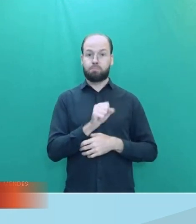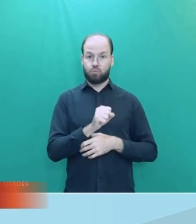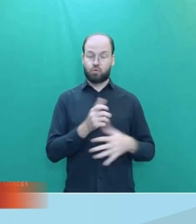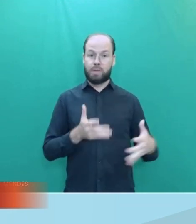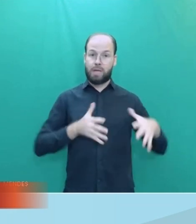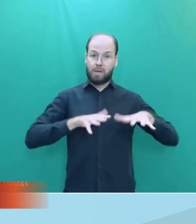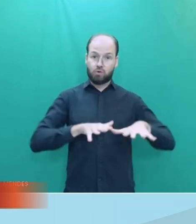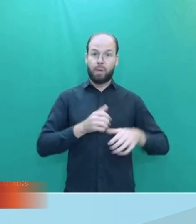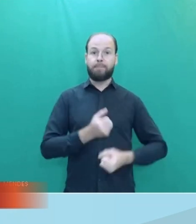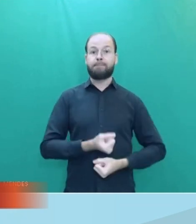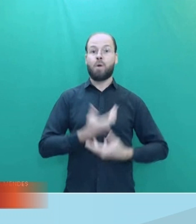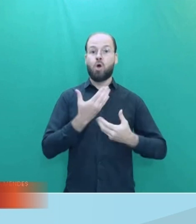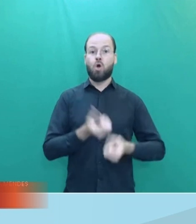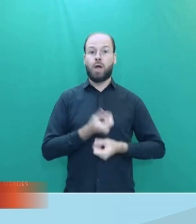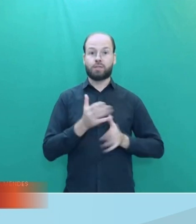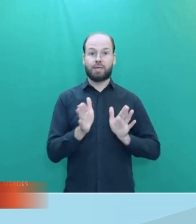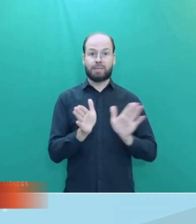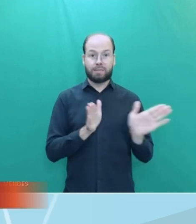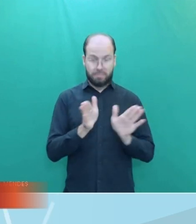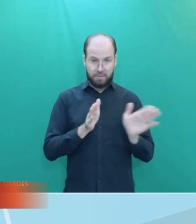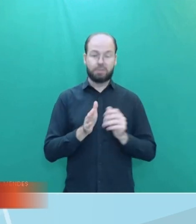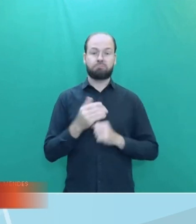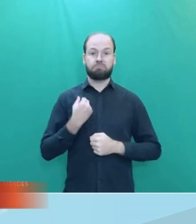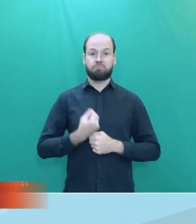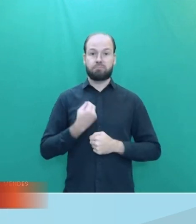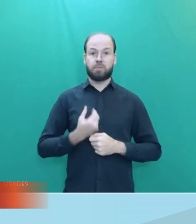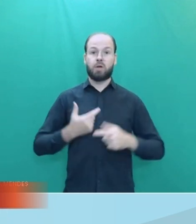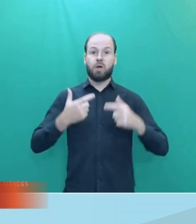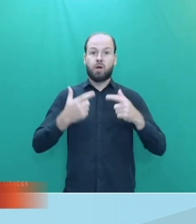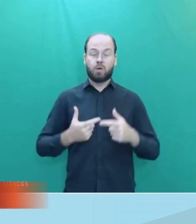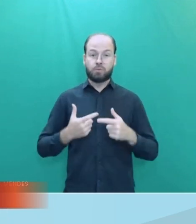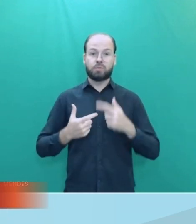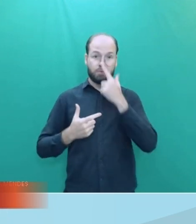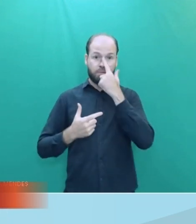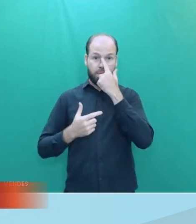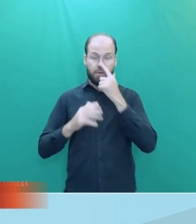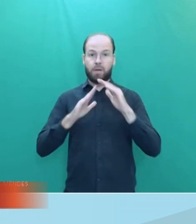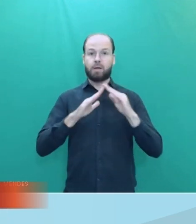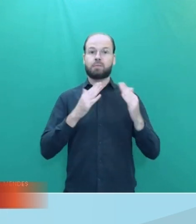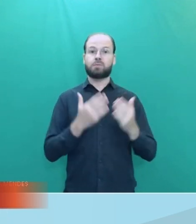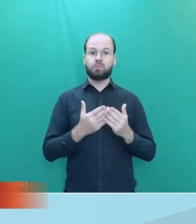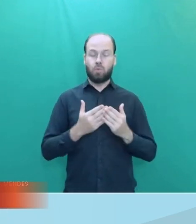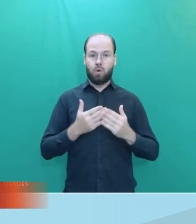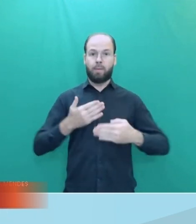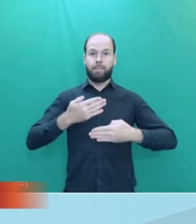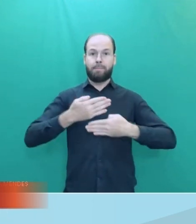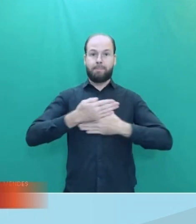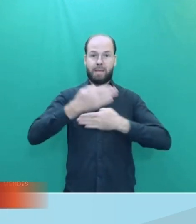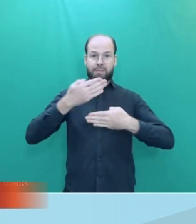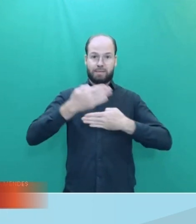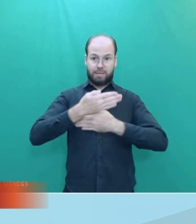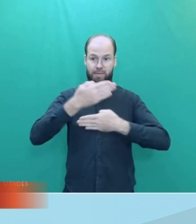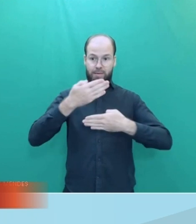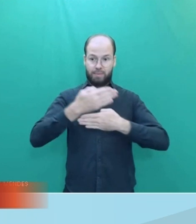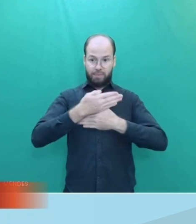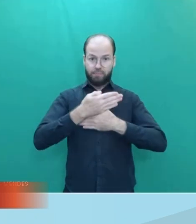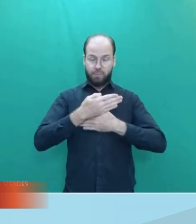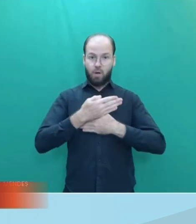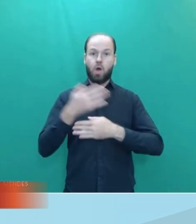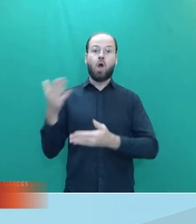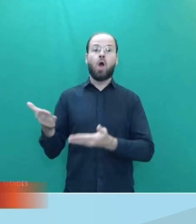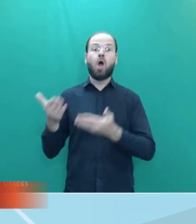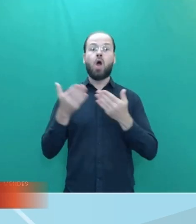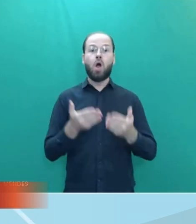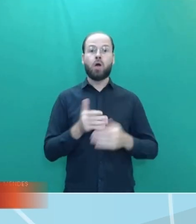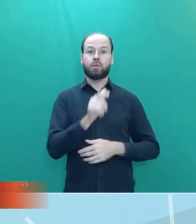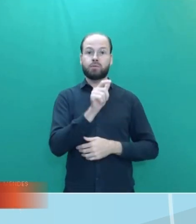de Acessibilidade, que está sendo realizado pela Escola do Futuro em Artes Basileu França. O convidado dessa edição é